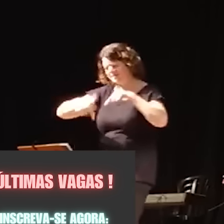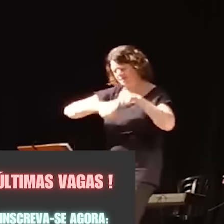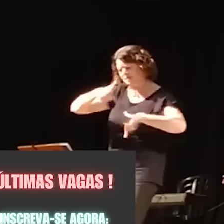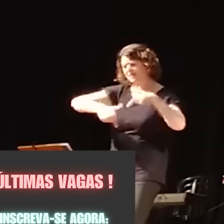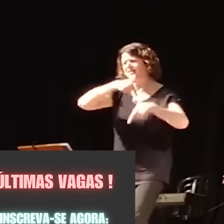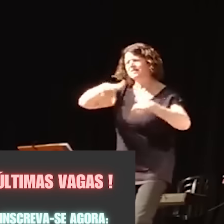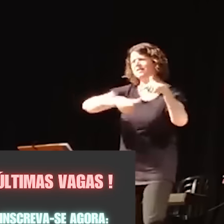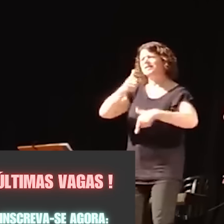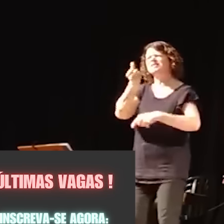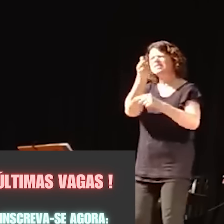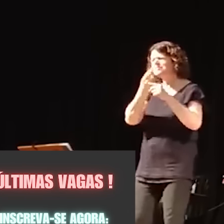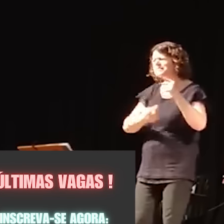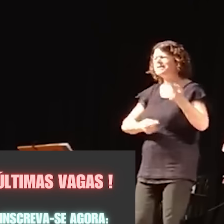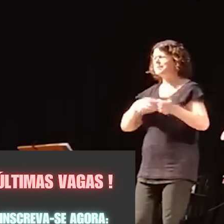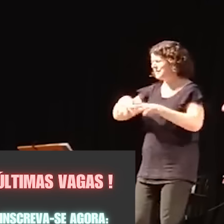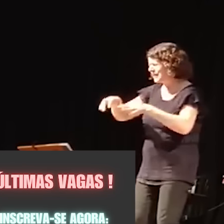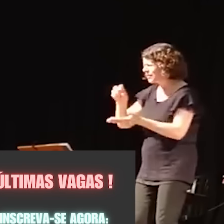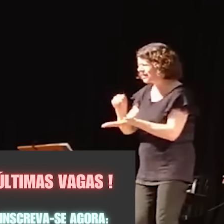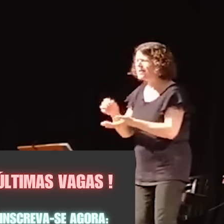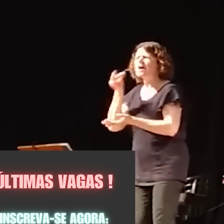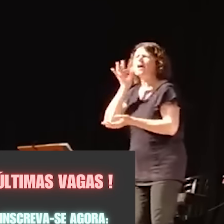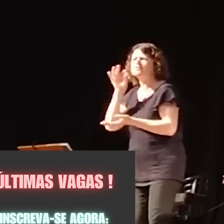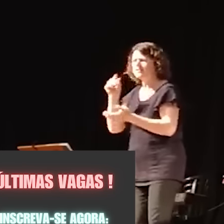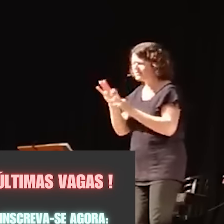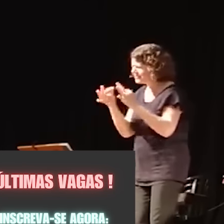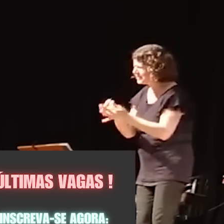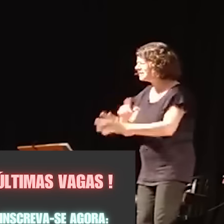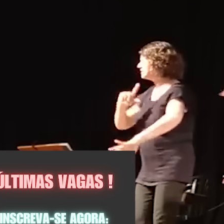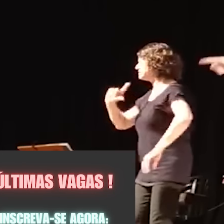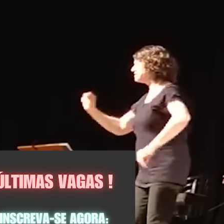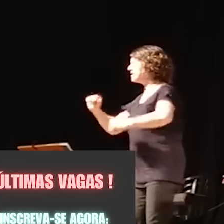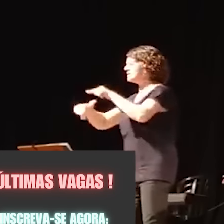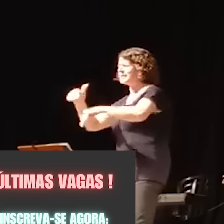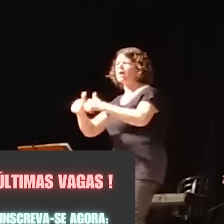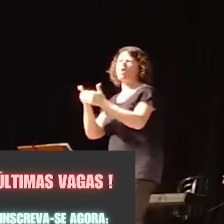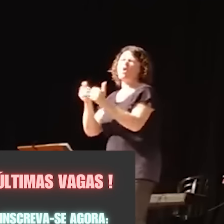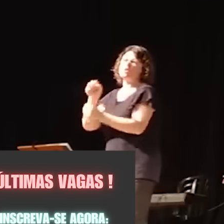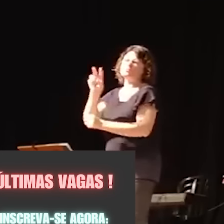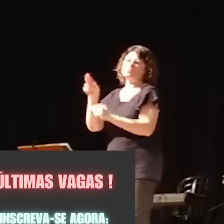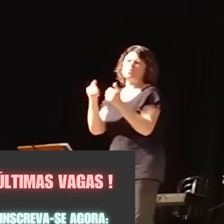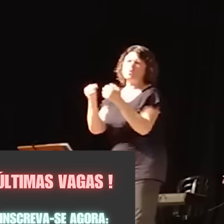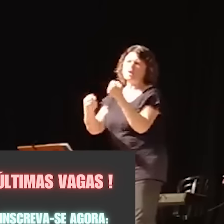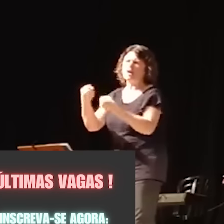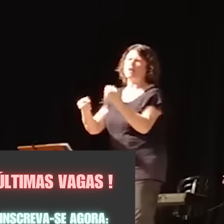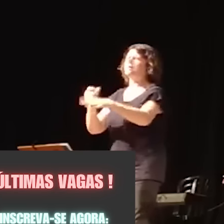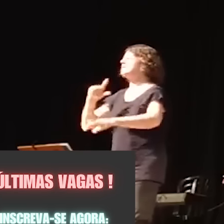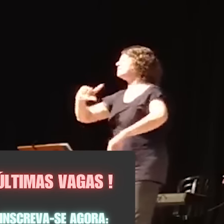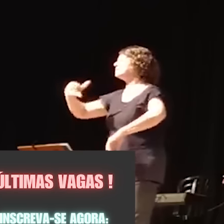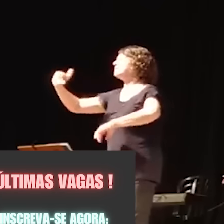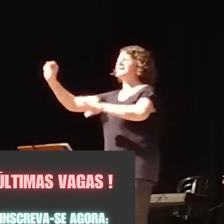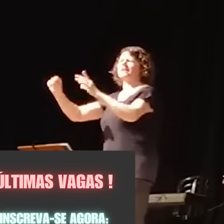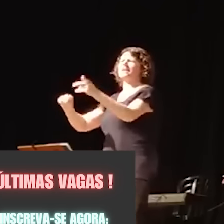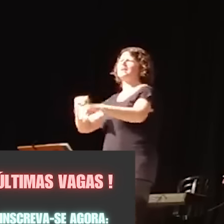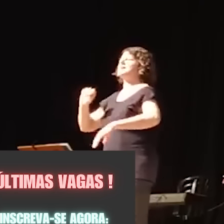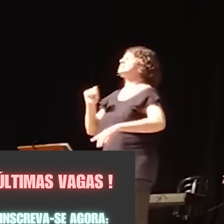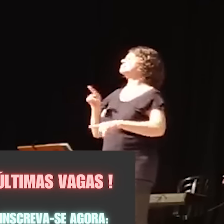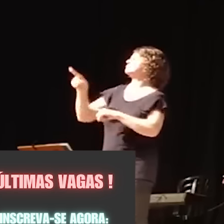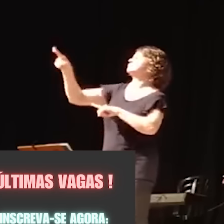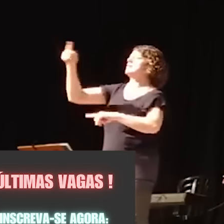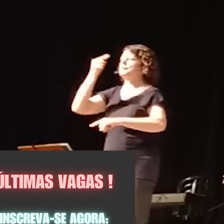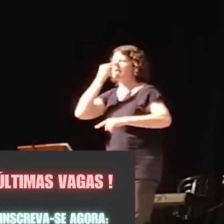e seis da manhã e prepara o café pra família e vai trabalhar e sai de ônibus ou sai de carro e sai da cidade vai lá para Pinhais ou para